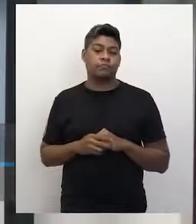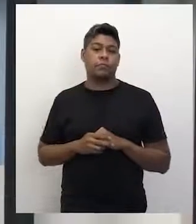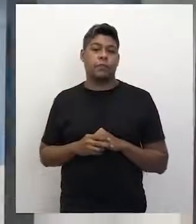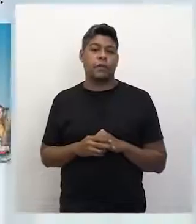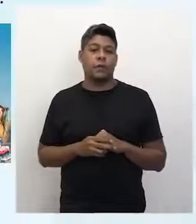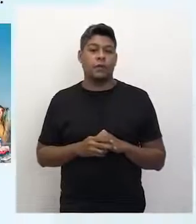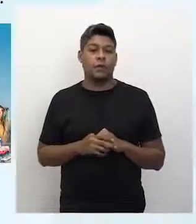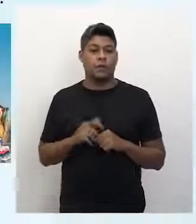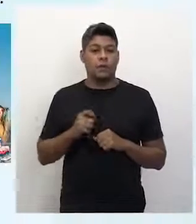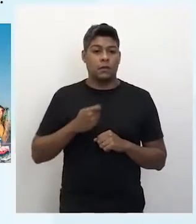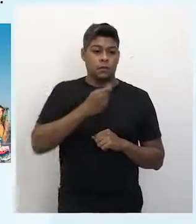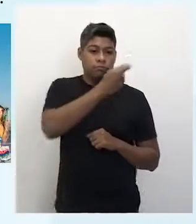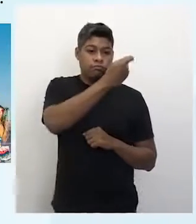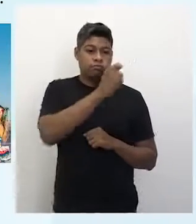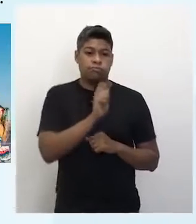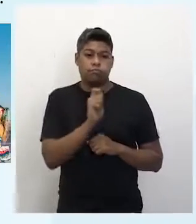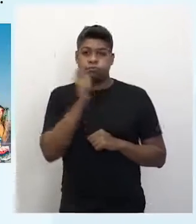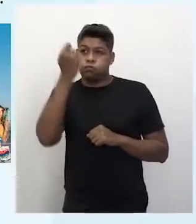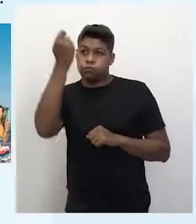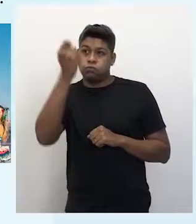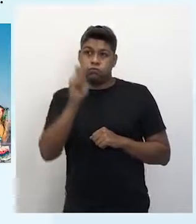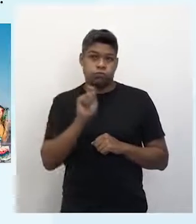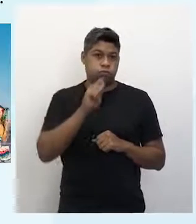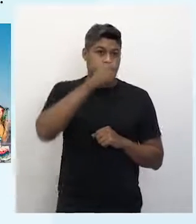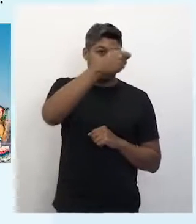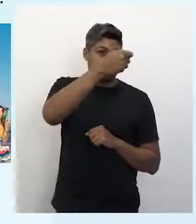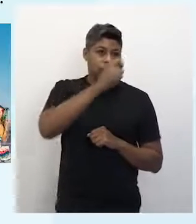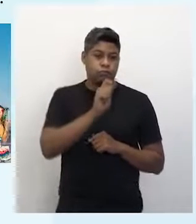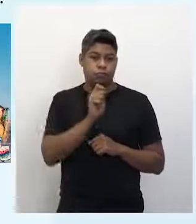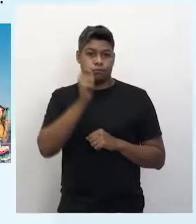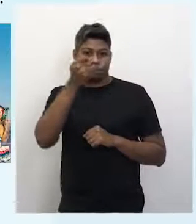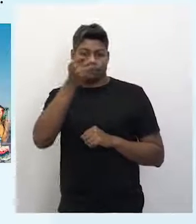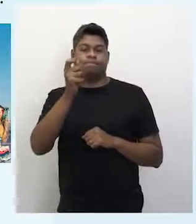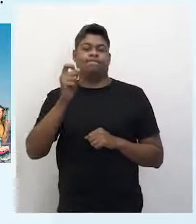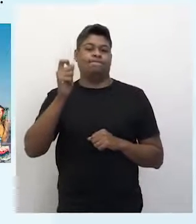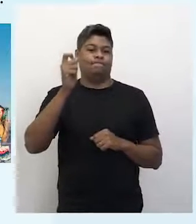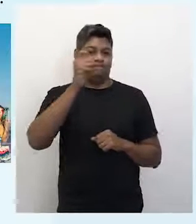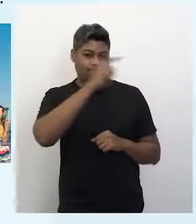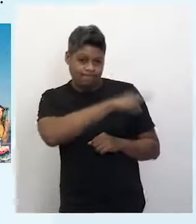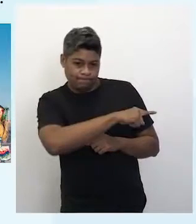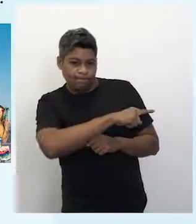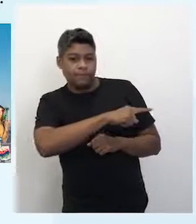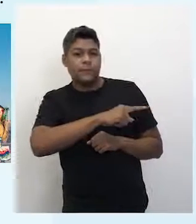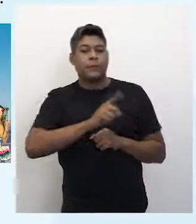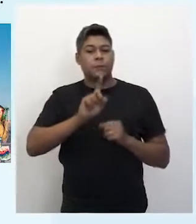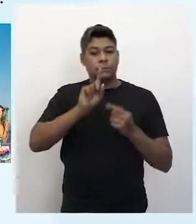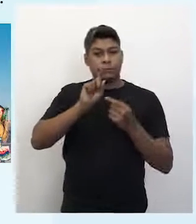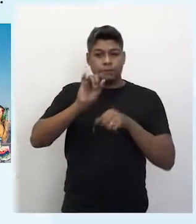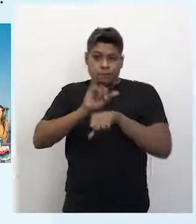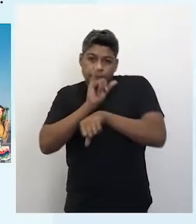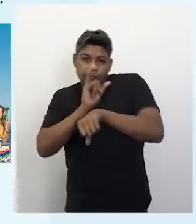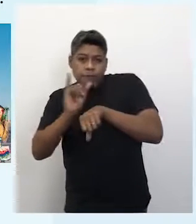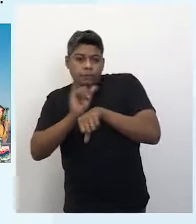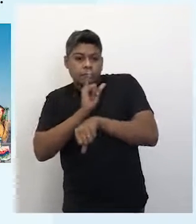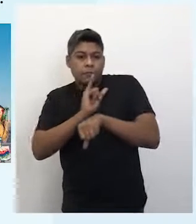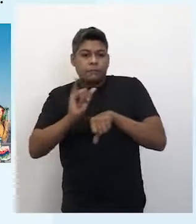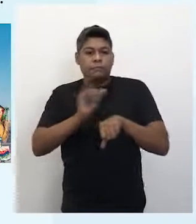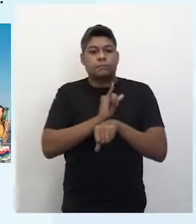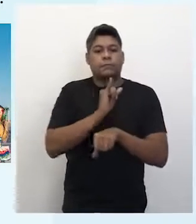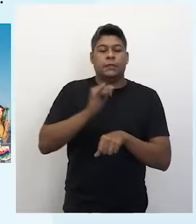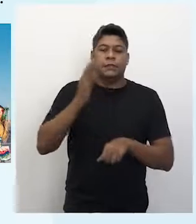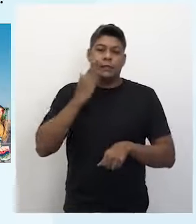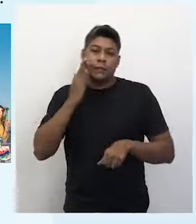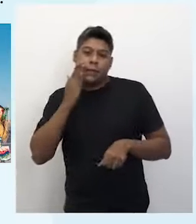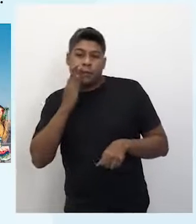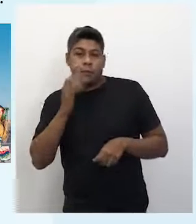O frevo. O frevo é uma dança de passos complicados e muita improvisação, que mistura rodopios, gingados,